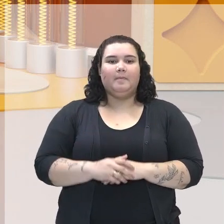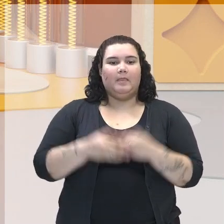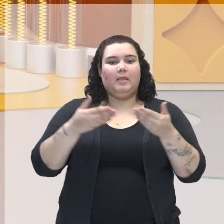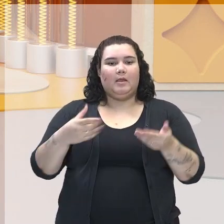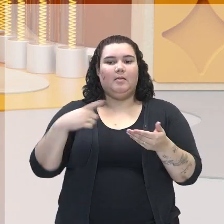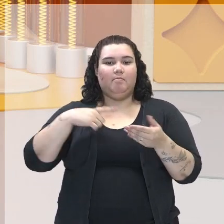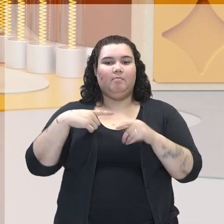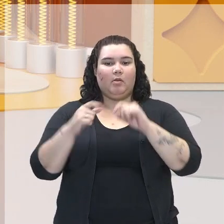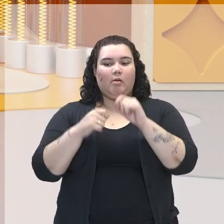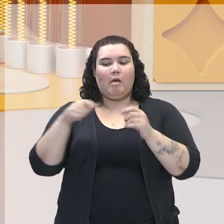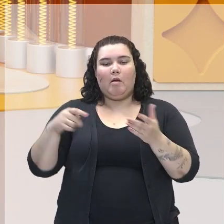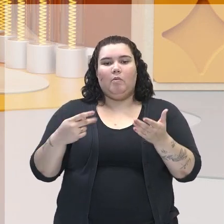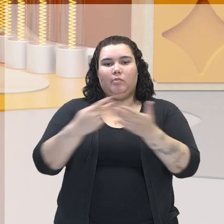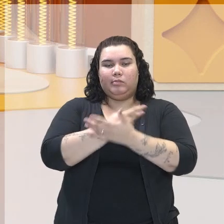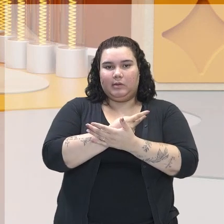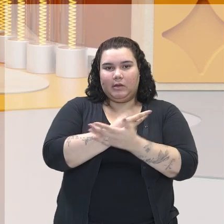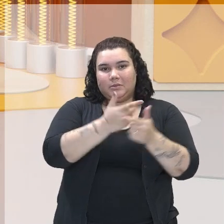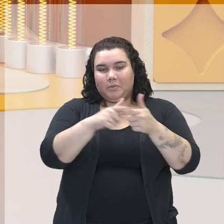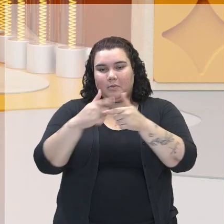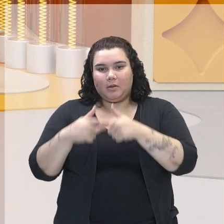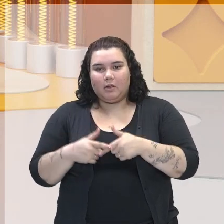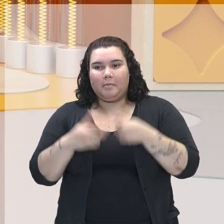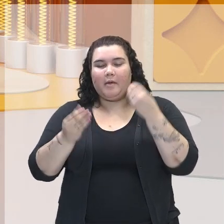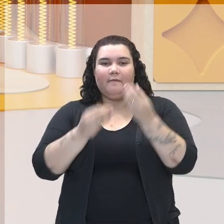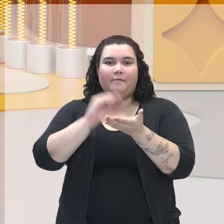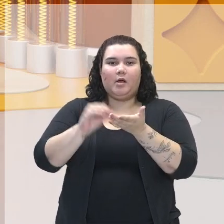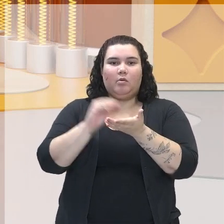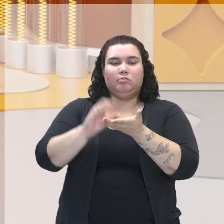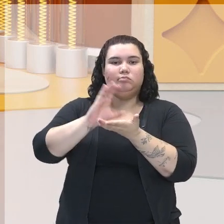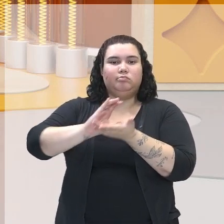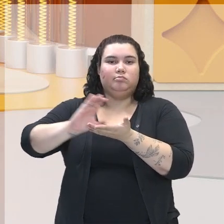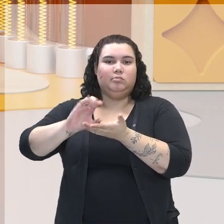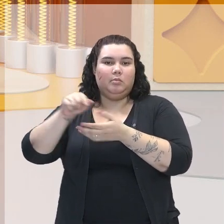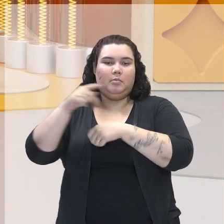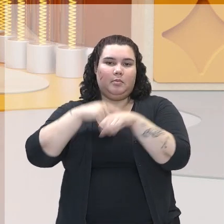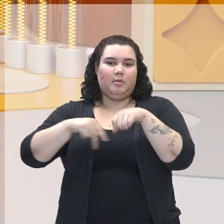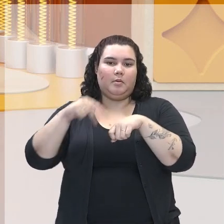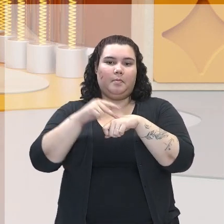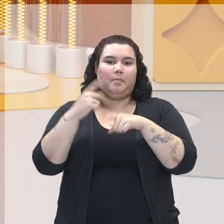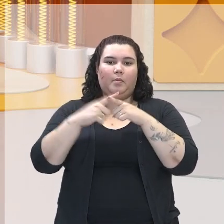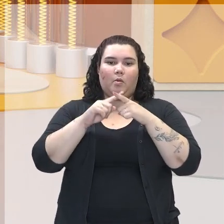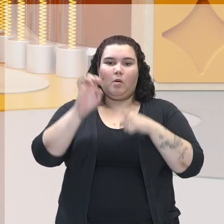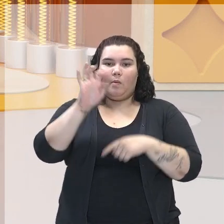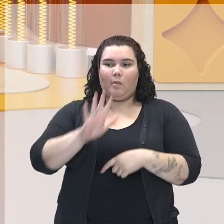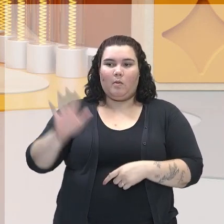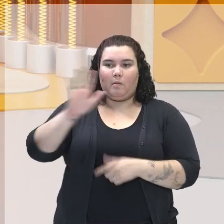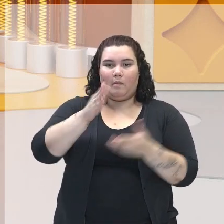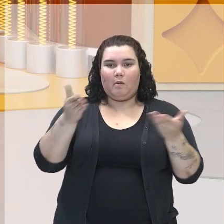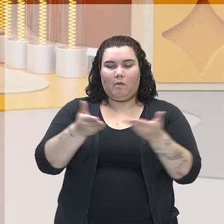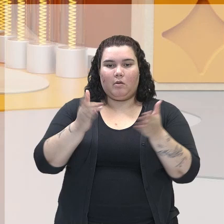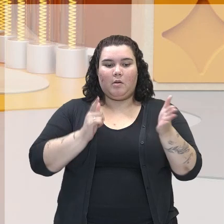esses investimentos acabem chegando até esse país, já que o continente europeu se encontra numa situação